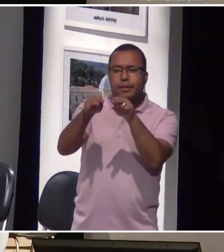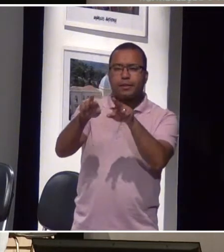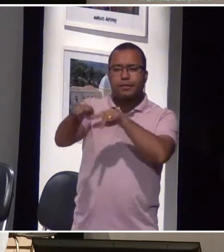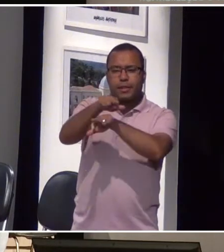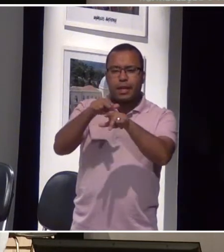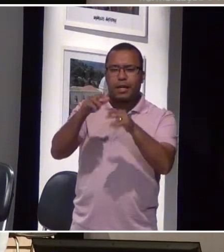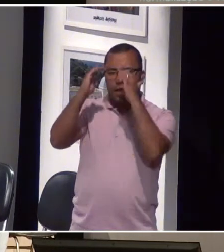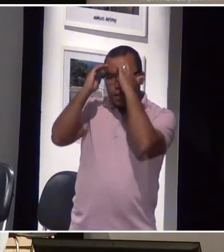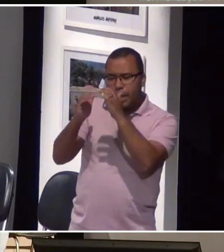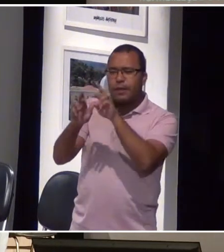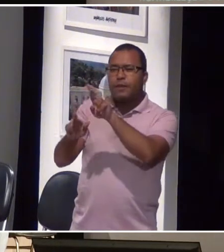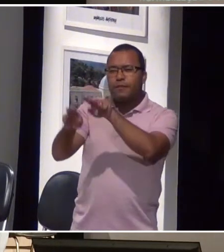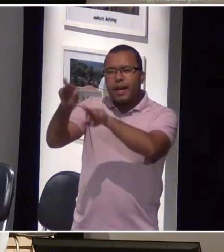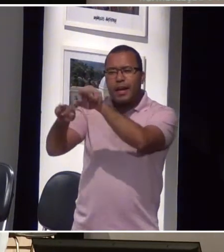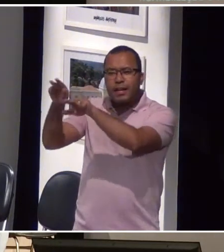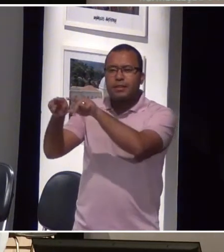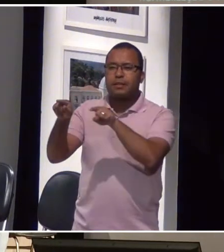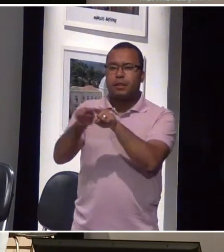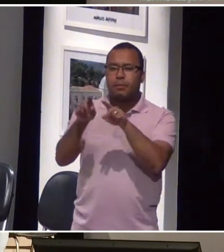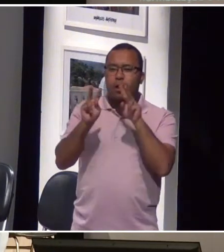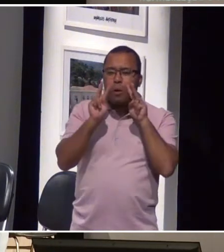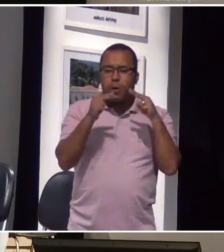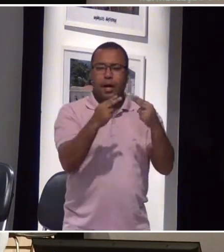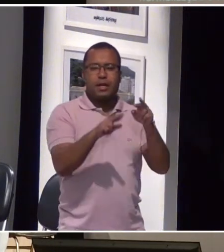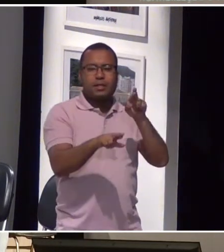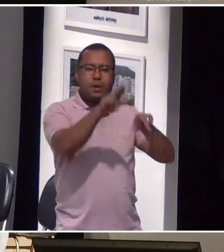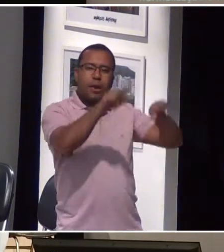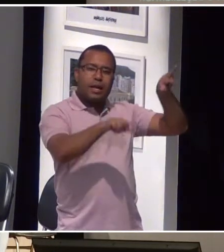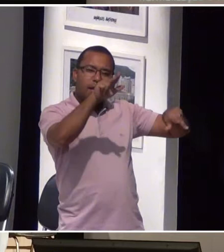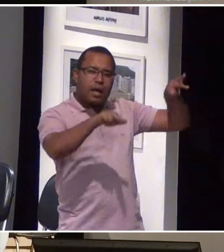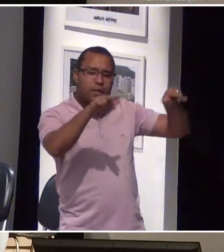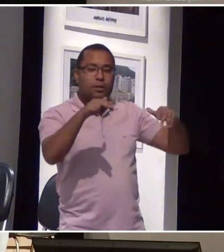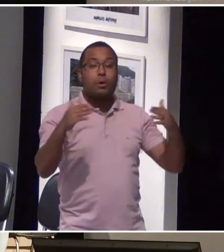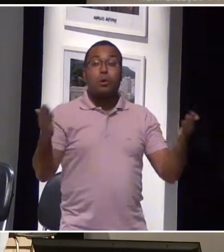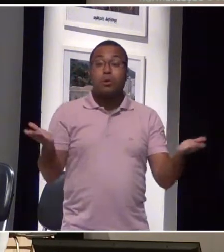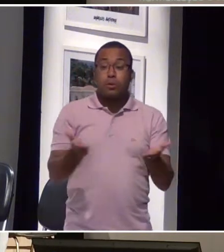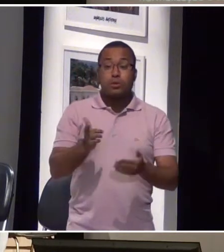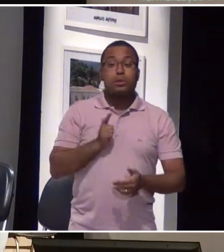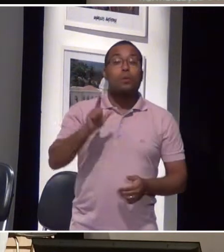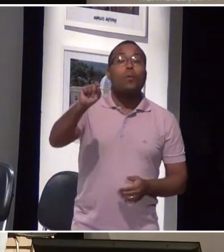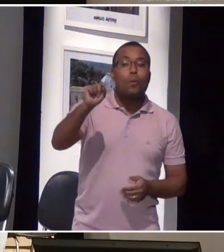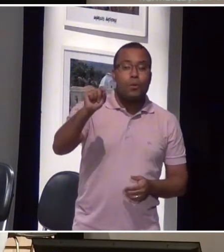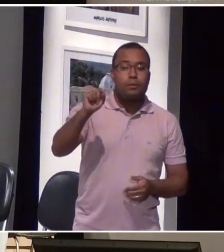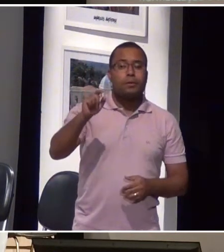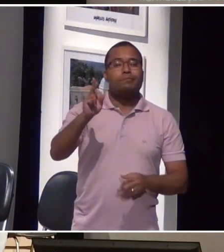de respeito às diferenças, de um olhar para singularidades, a gente permanece